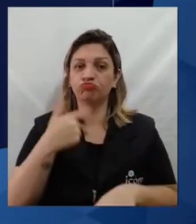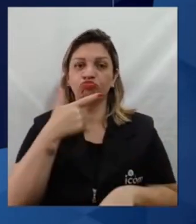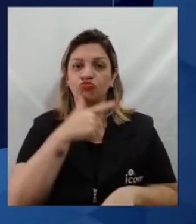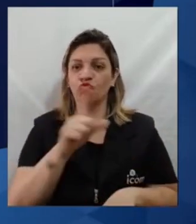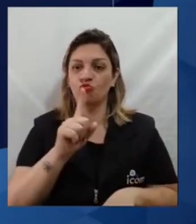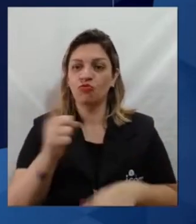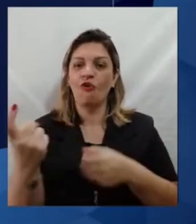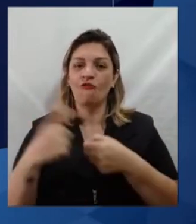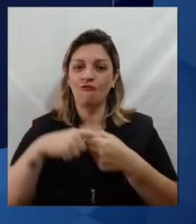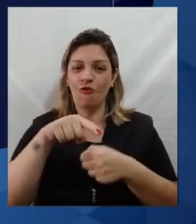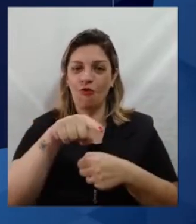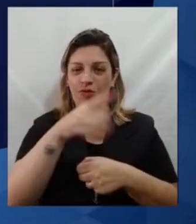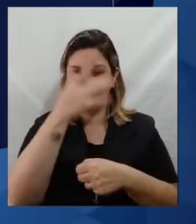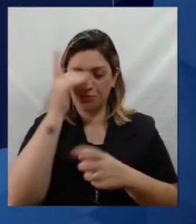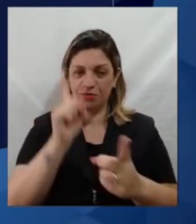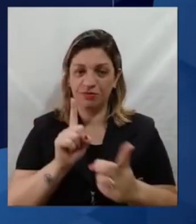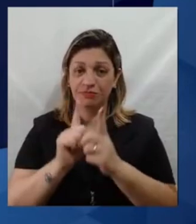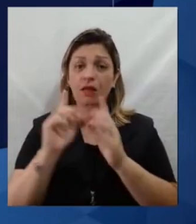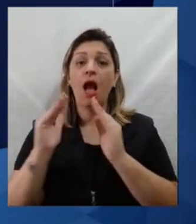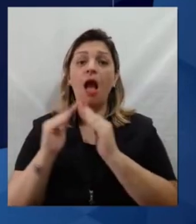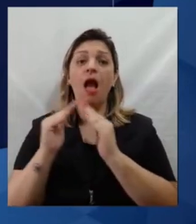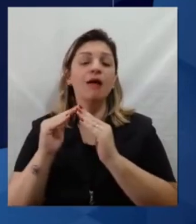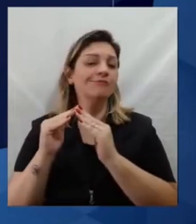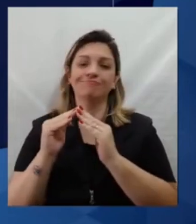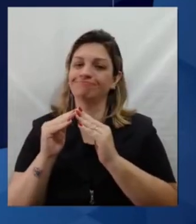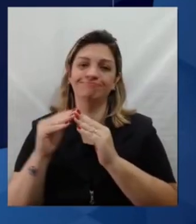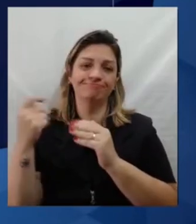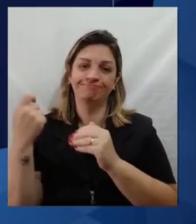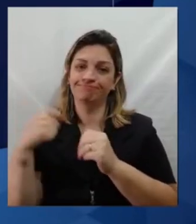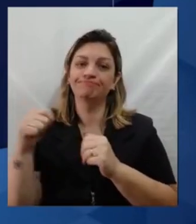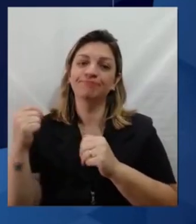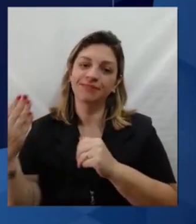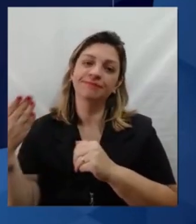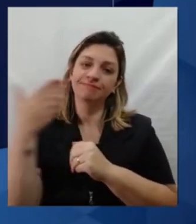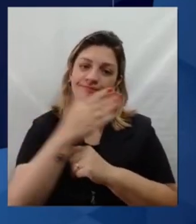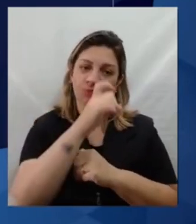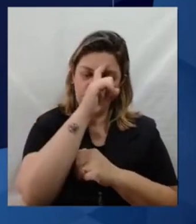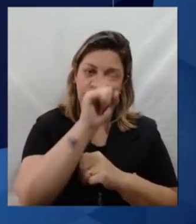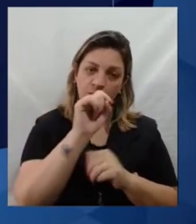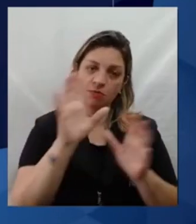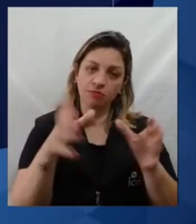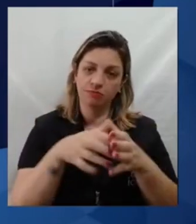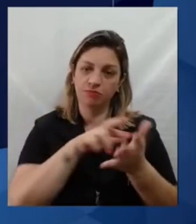na assistência domiciliar, pela complexidade do caso desses pacientes.